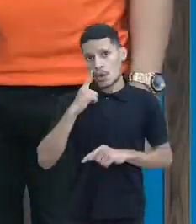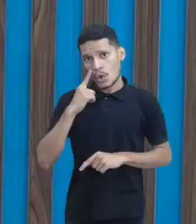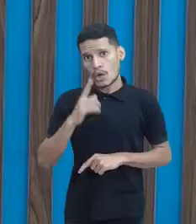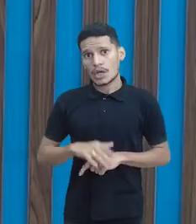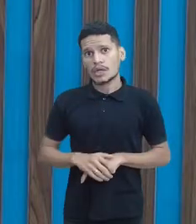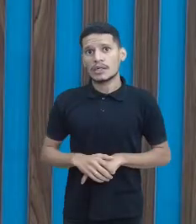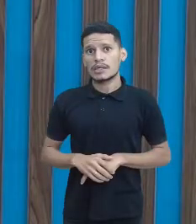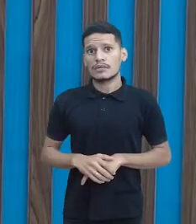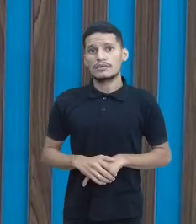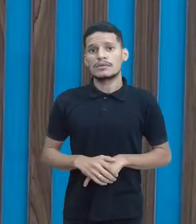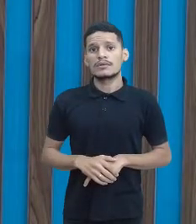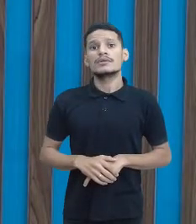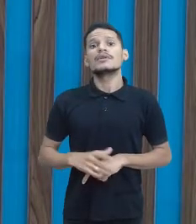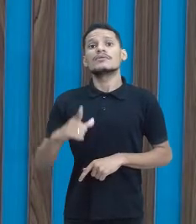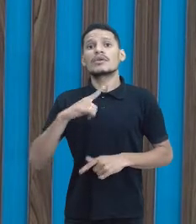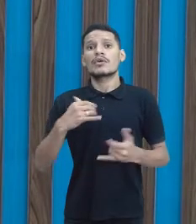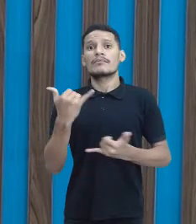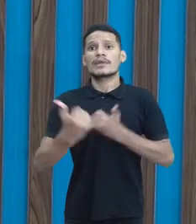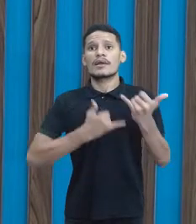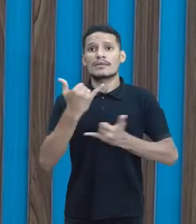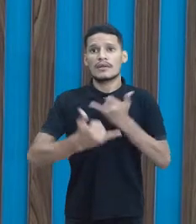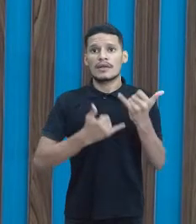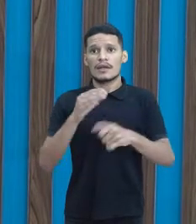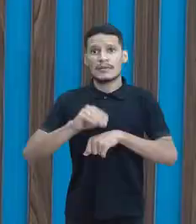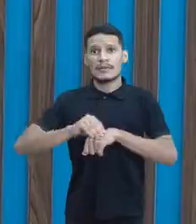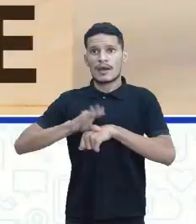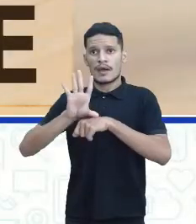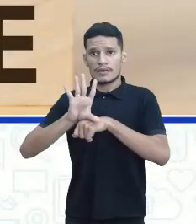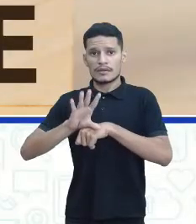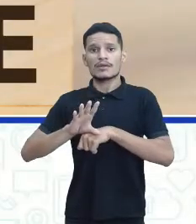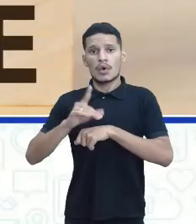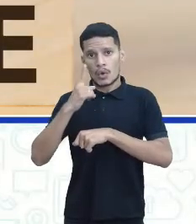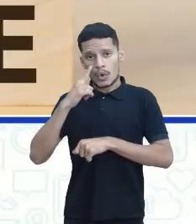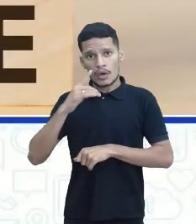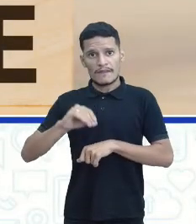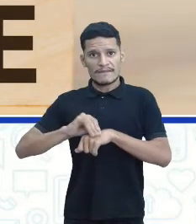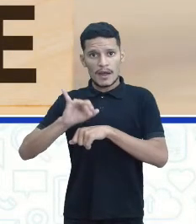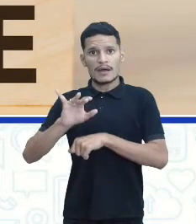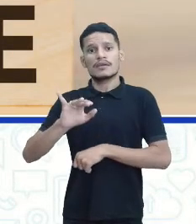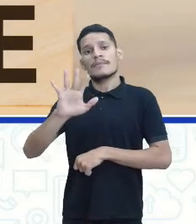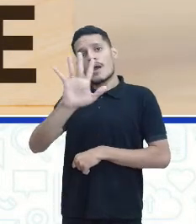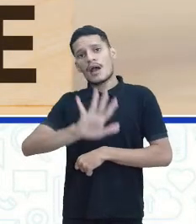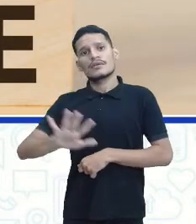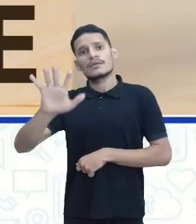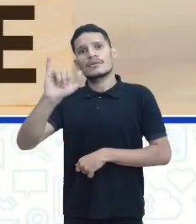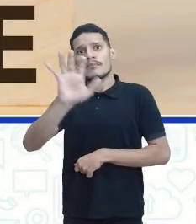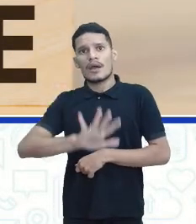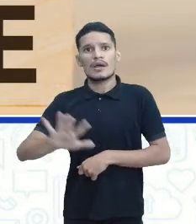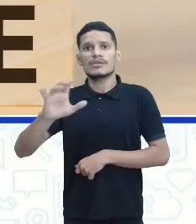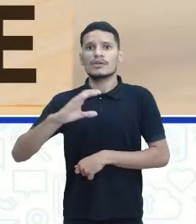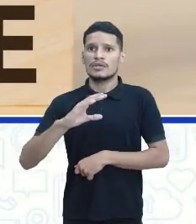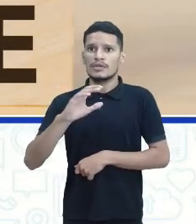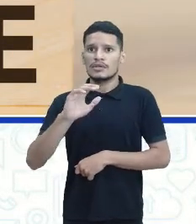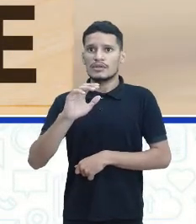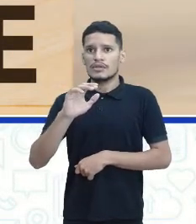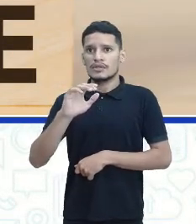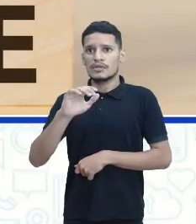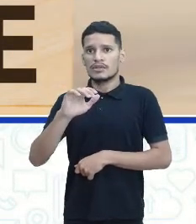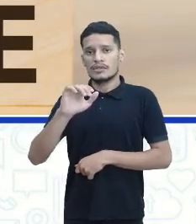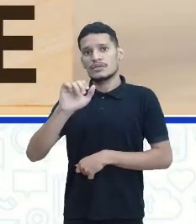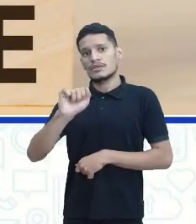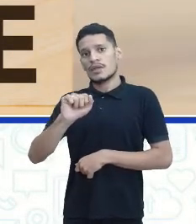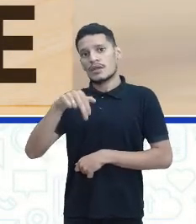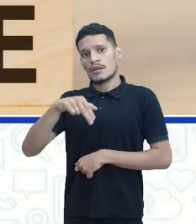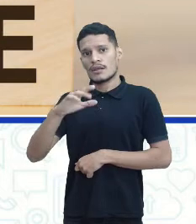Gente, tem uma brincadeira nessa foto aí. Abre essa foto pra gente aí, pessoal. Temos aí, ó. Chance, aí tem um G em cima, tá vendo?